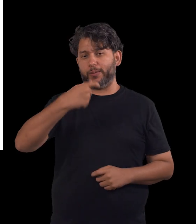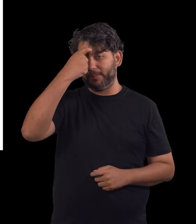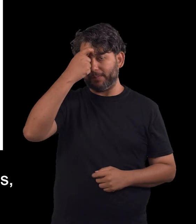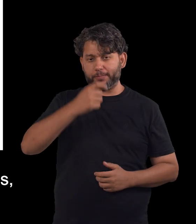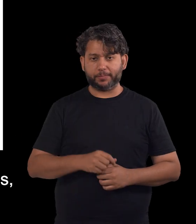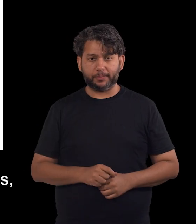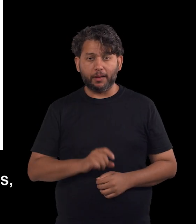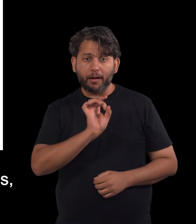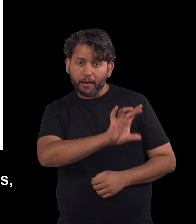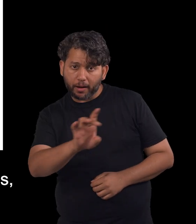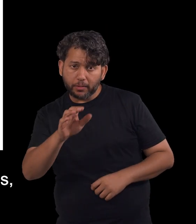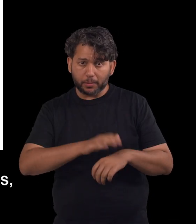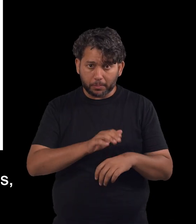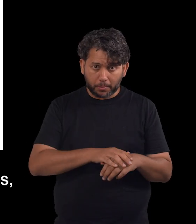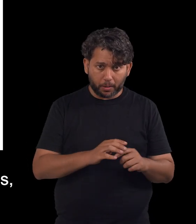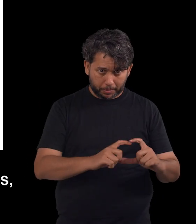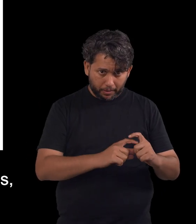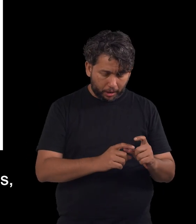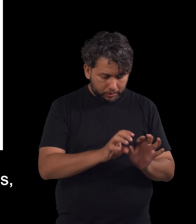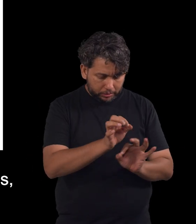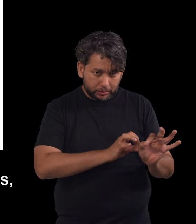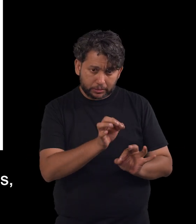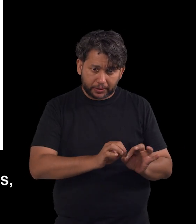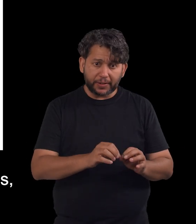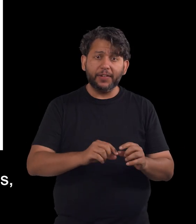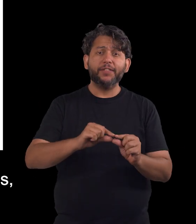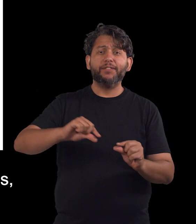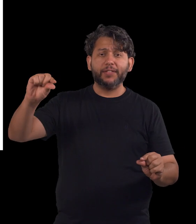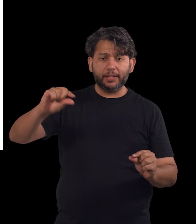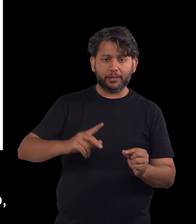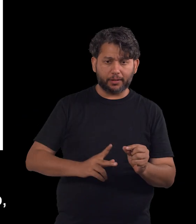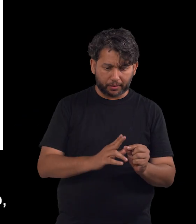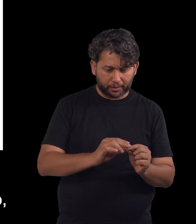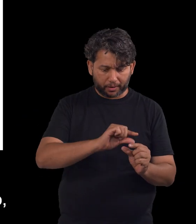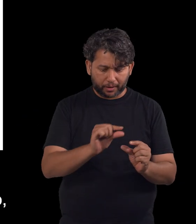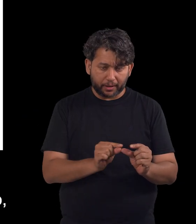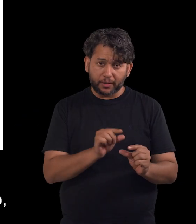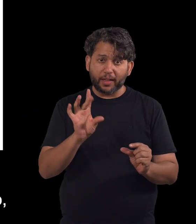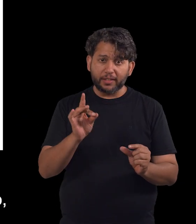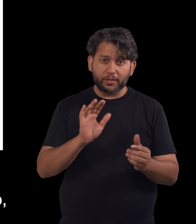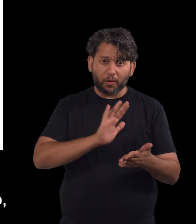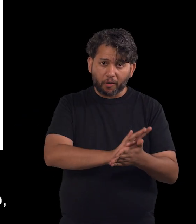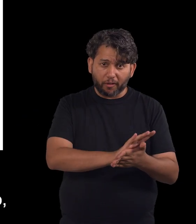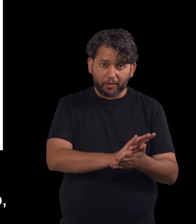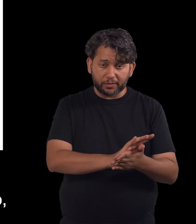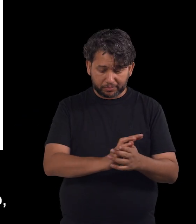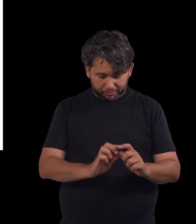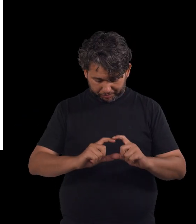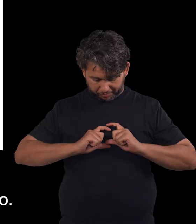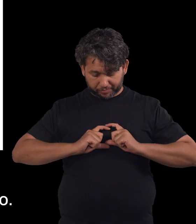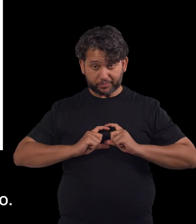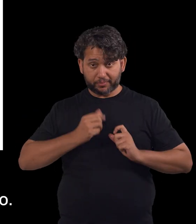consciente. Ao confeccionar suas próprias medalhas, utilizando fita de cetim, medalha de acrílico e adesivo